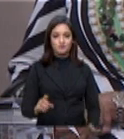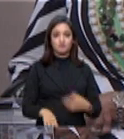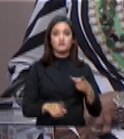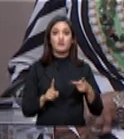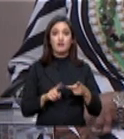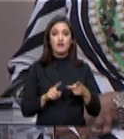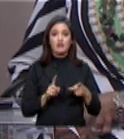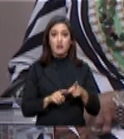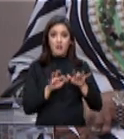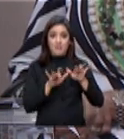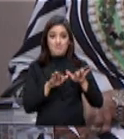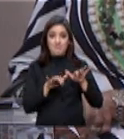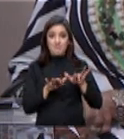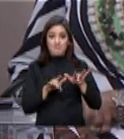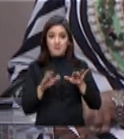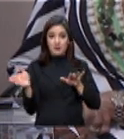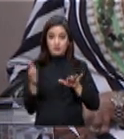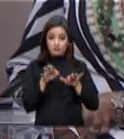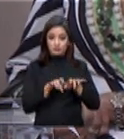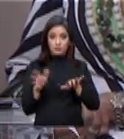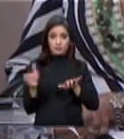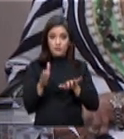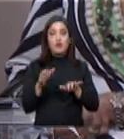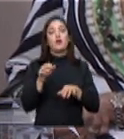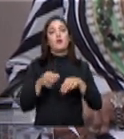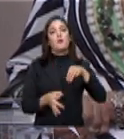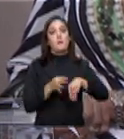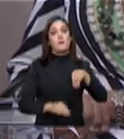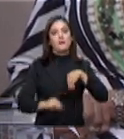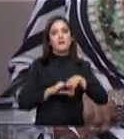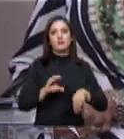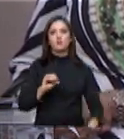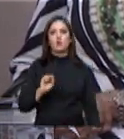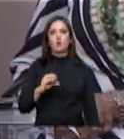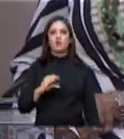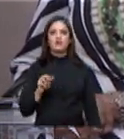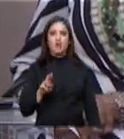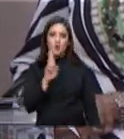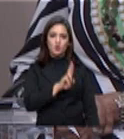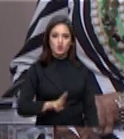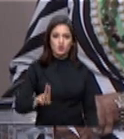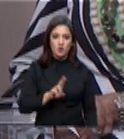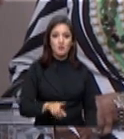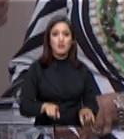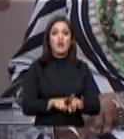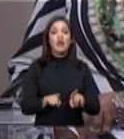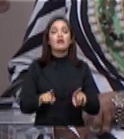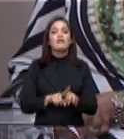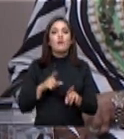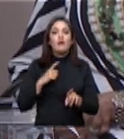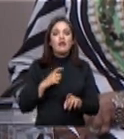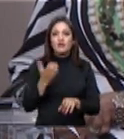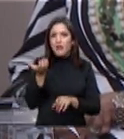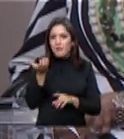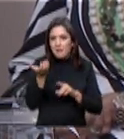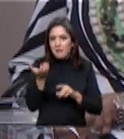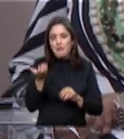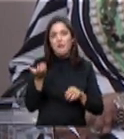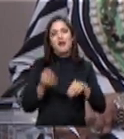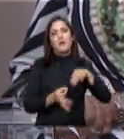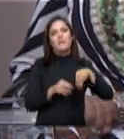de datilografia utilizada pelo ministro Oscar Dias Correia, os gravadores utilizados pelo ministro Marco